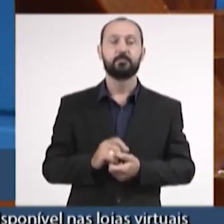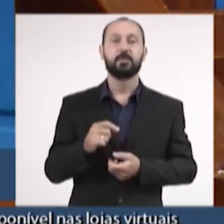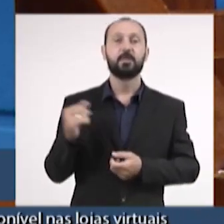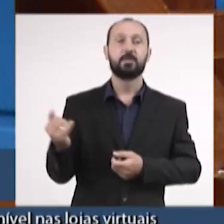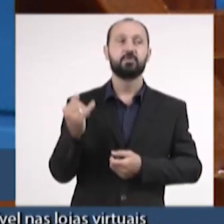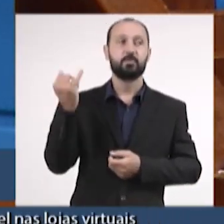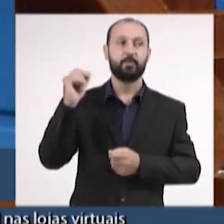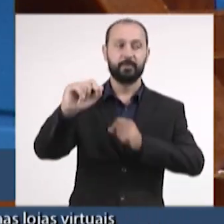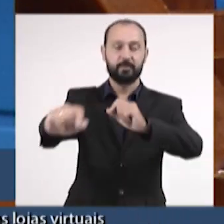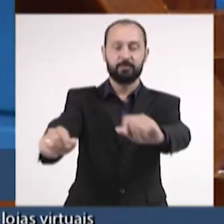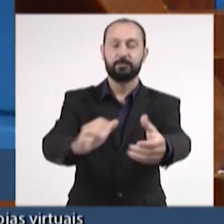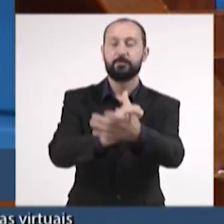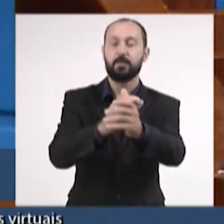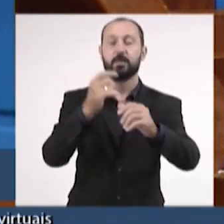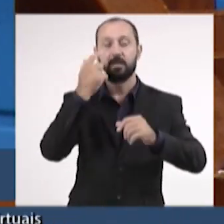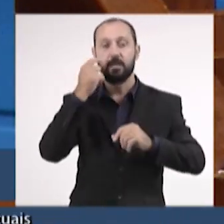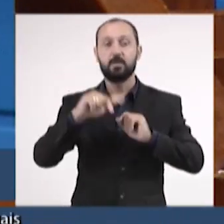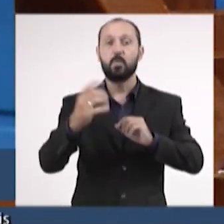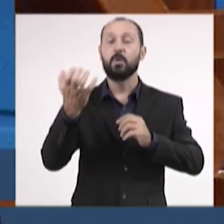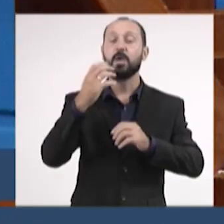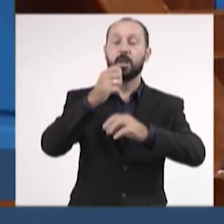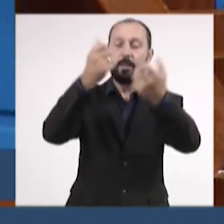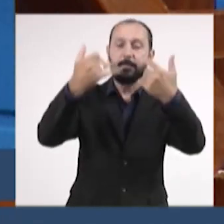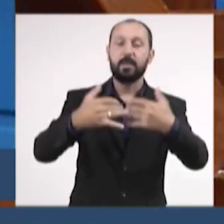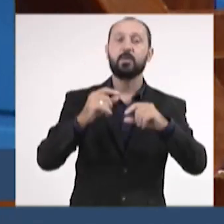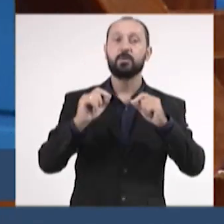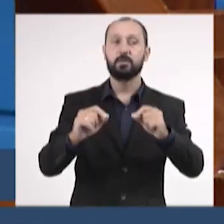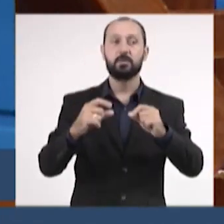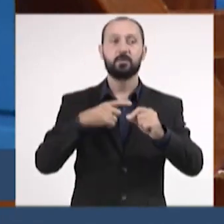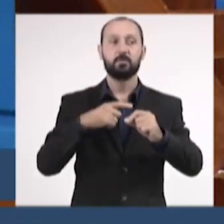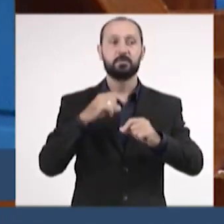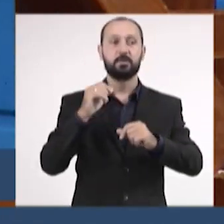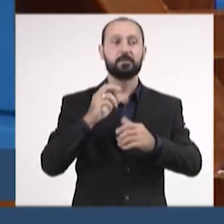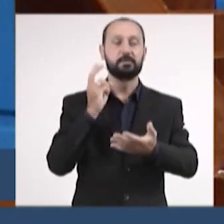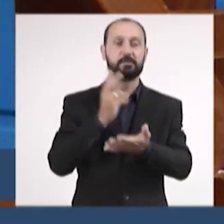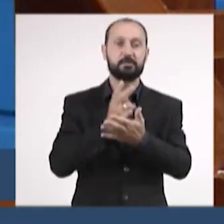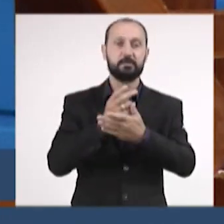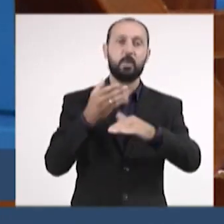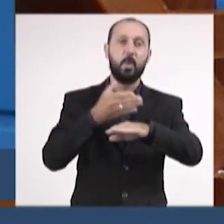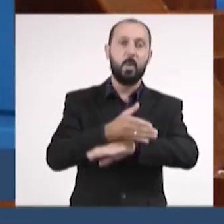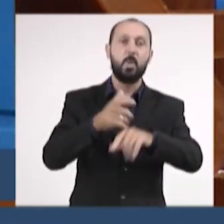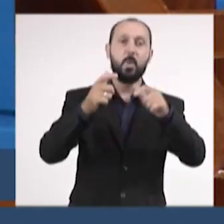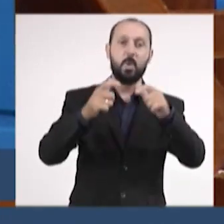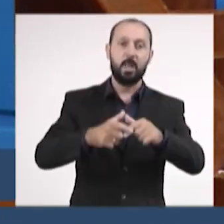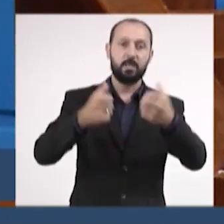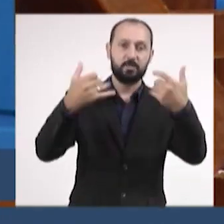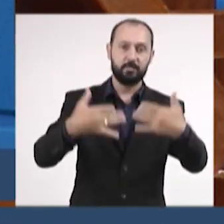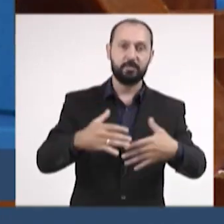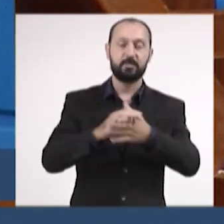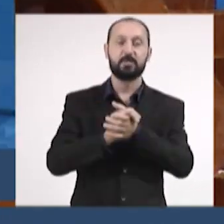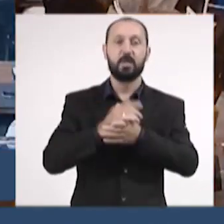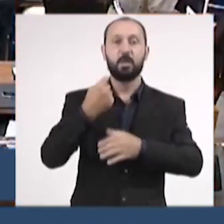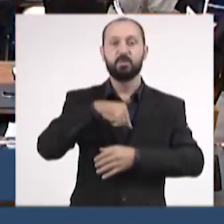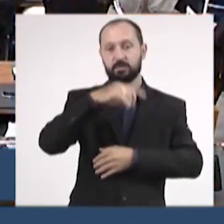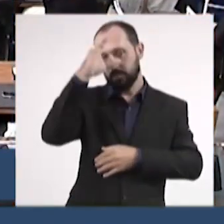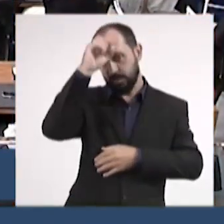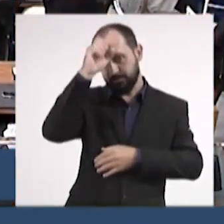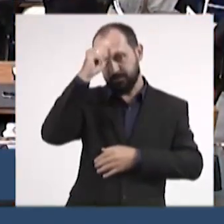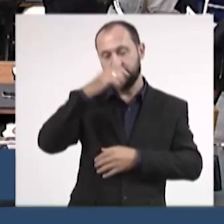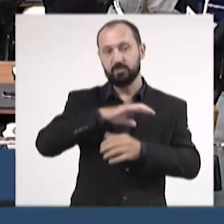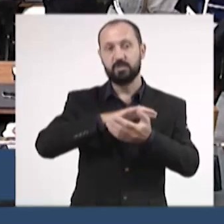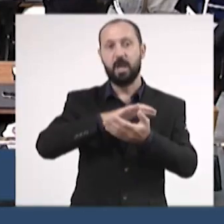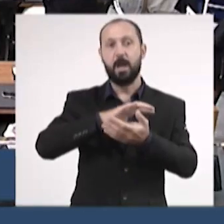grande relevância. E aqui eu queria dizer o que eu tenho dito em todos os lugares. Nós aprendemos na